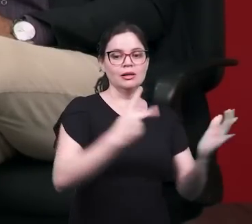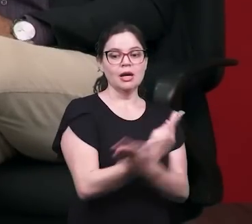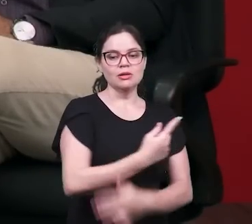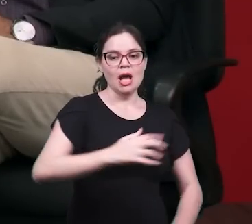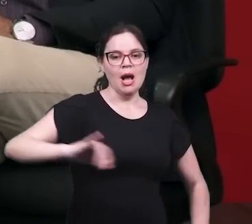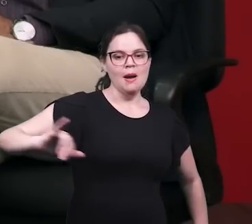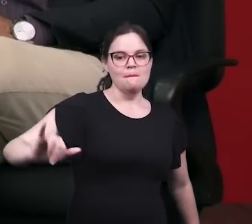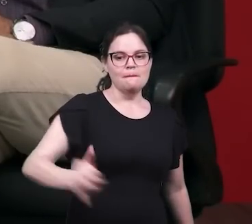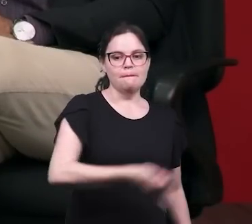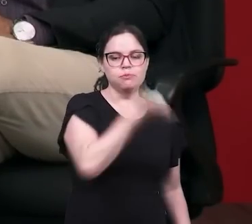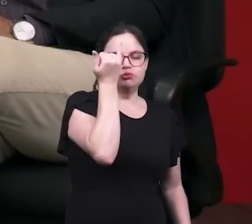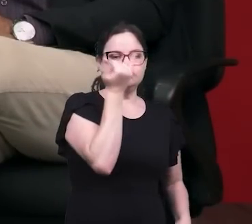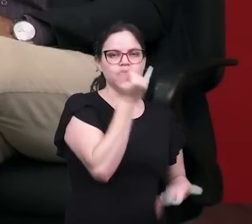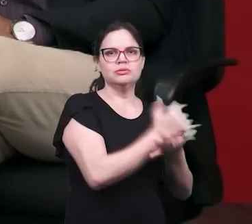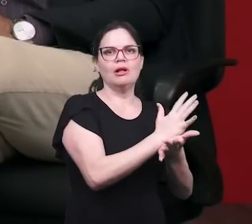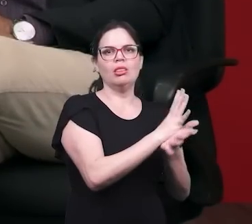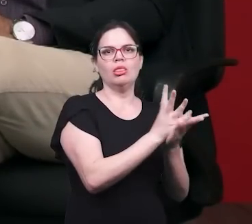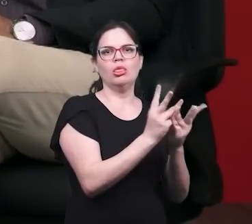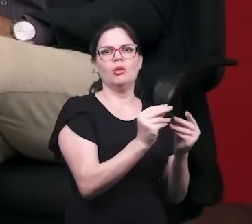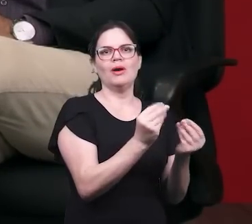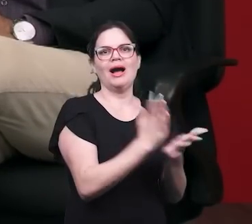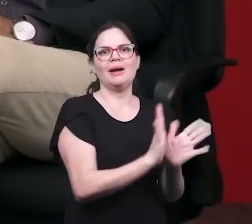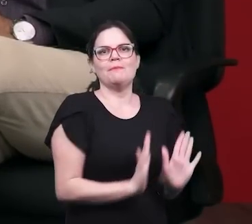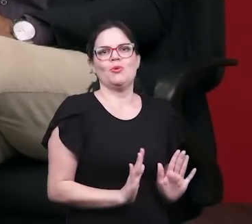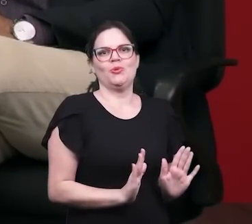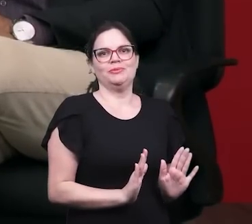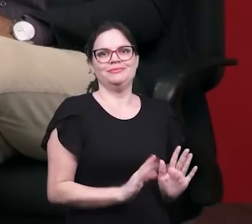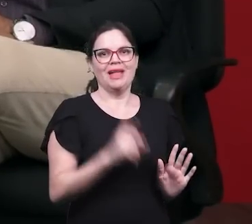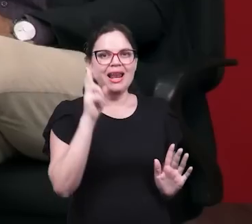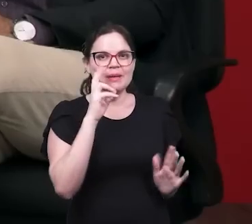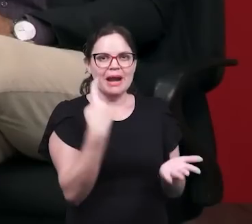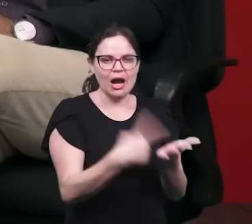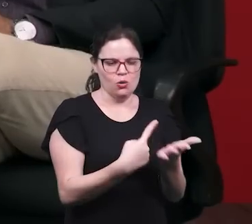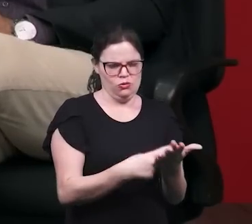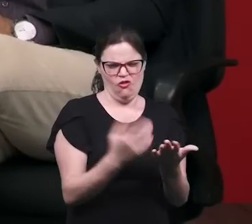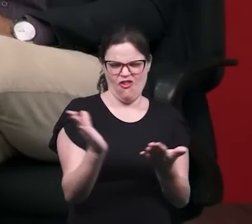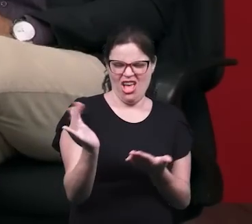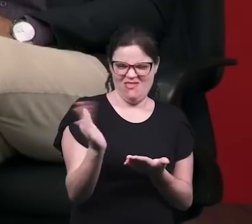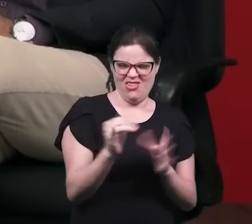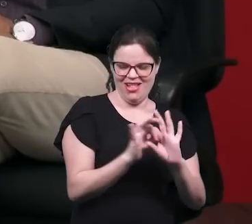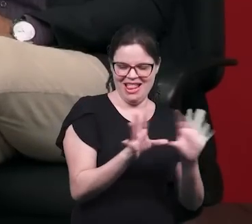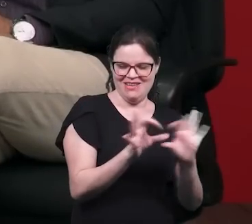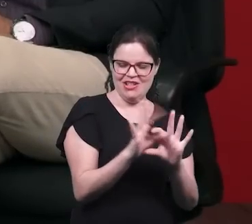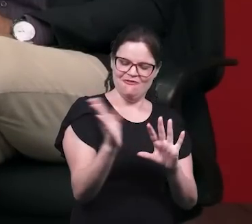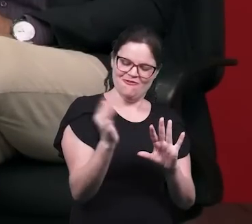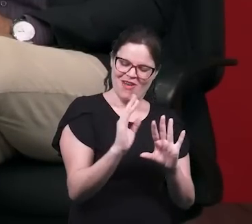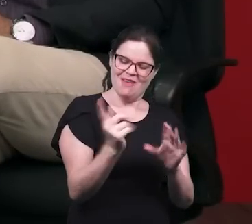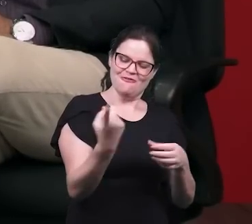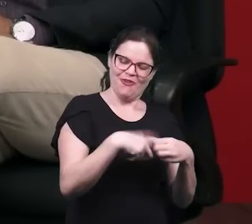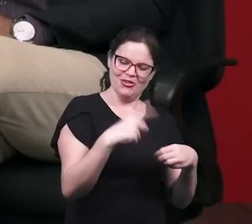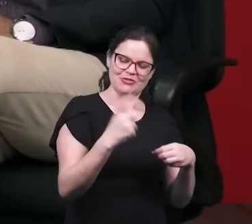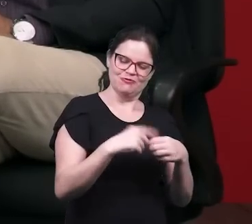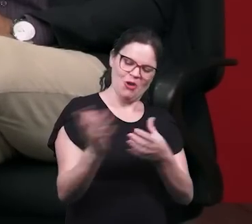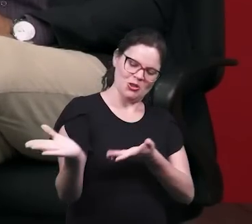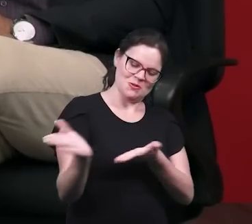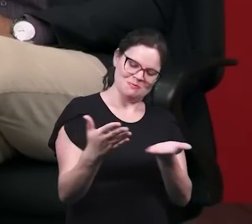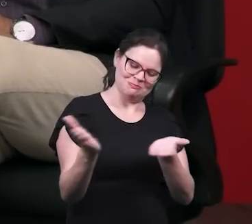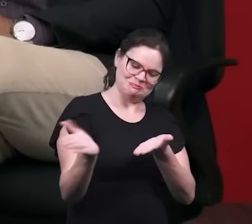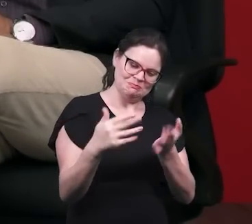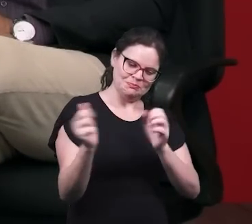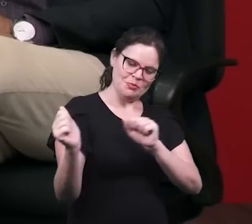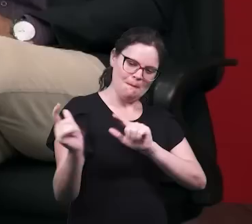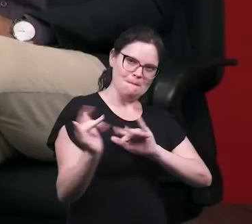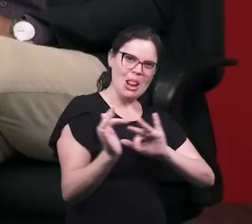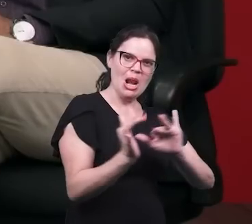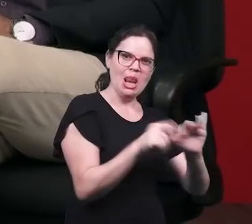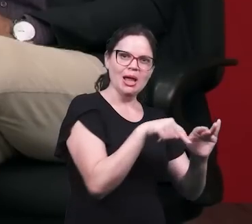repentina destruição. A quebra do acordo. Sim. Então é importante isso, não é? Porque como as dores